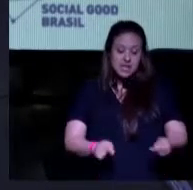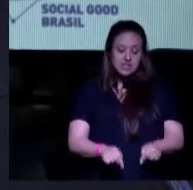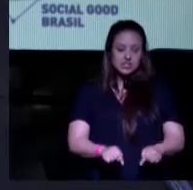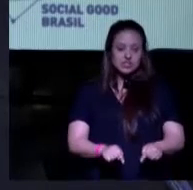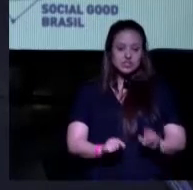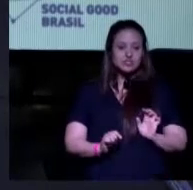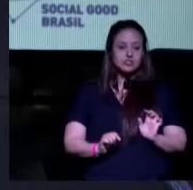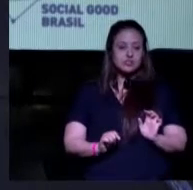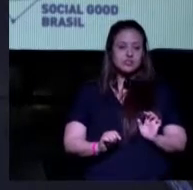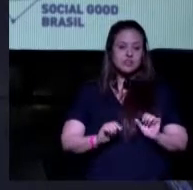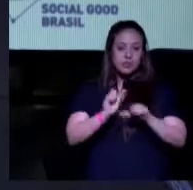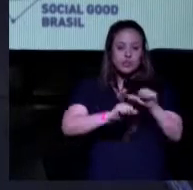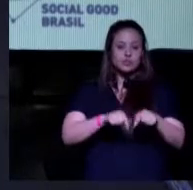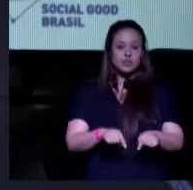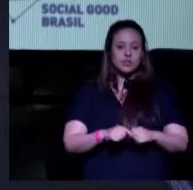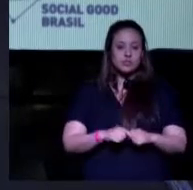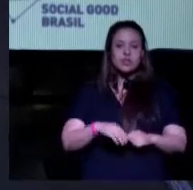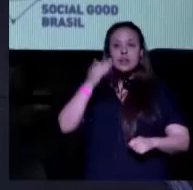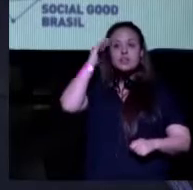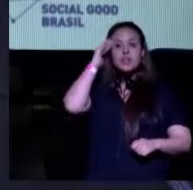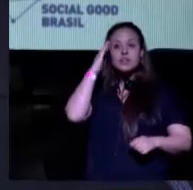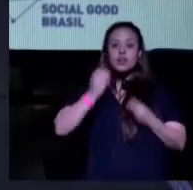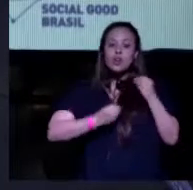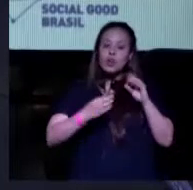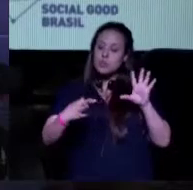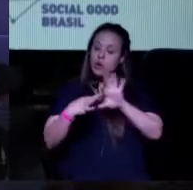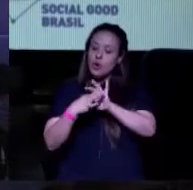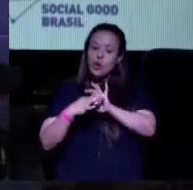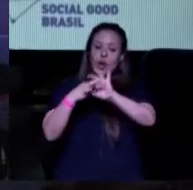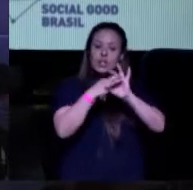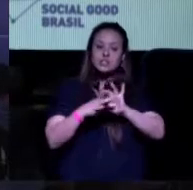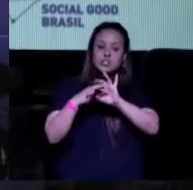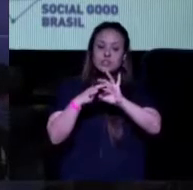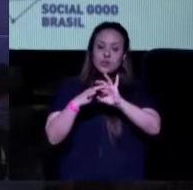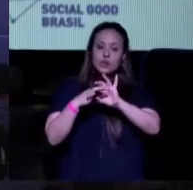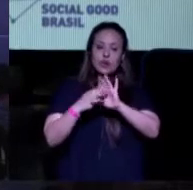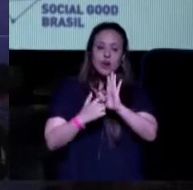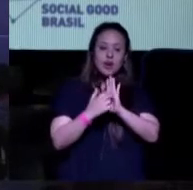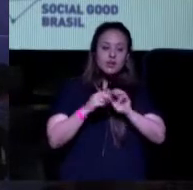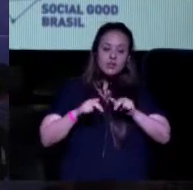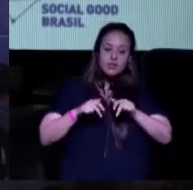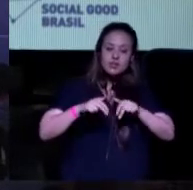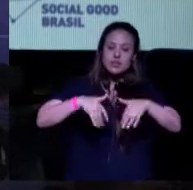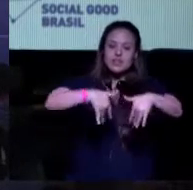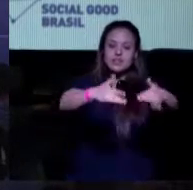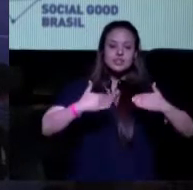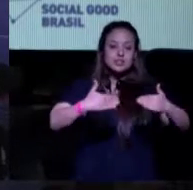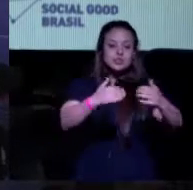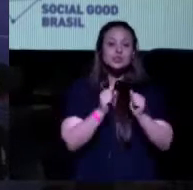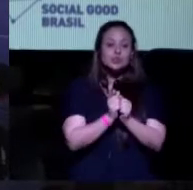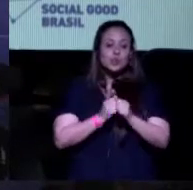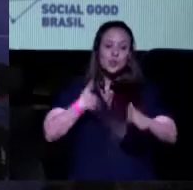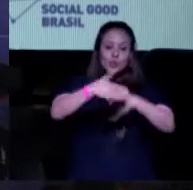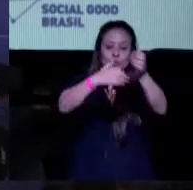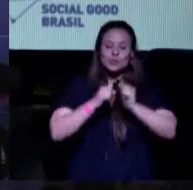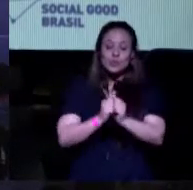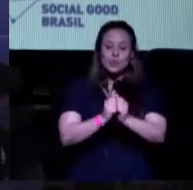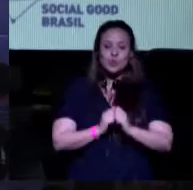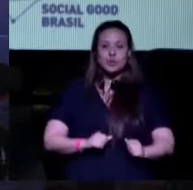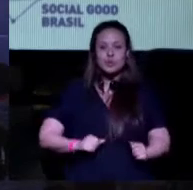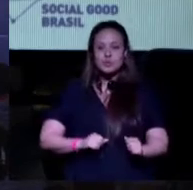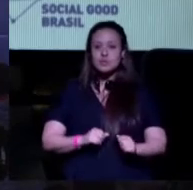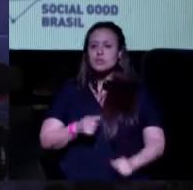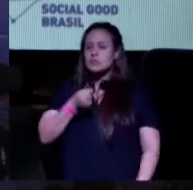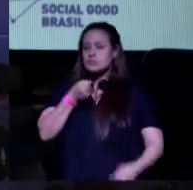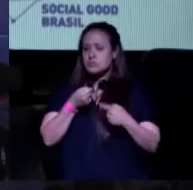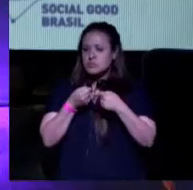fazer em conjunto e anda pra frente basicamente isso chão tomás tá funcionando e microfones estão me